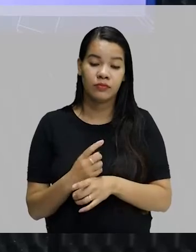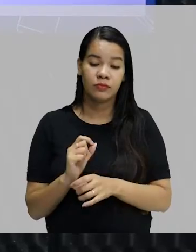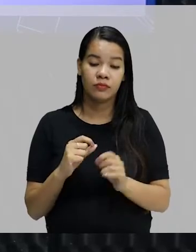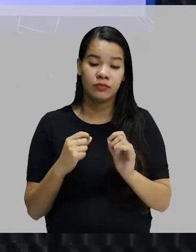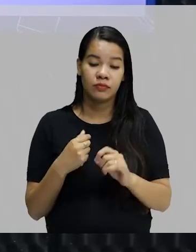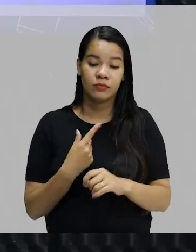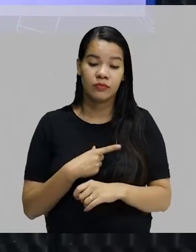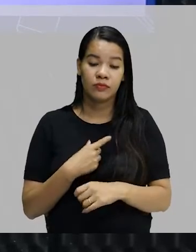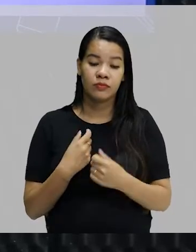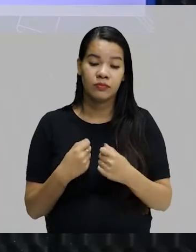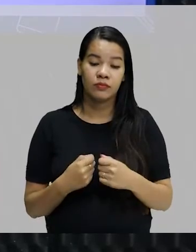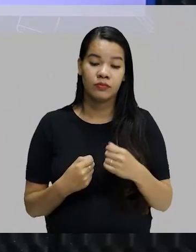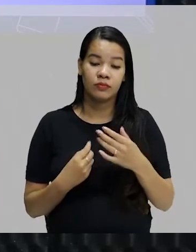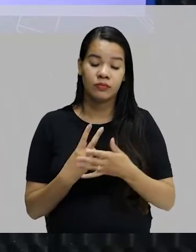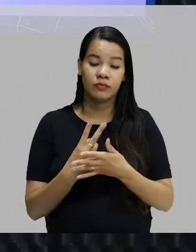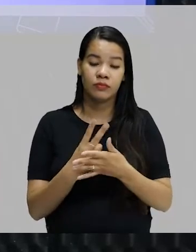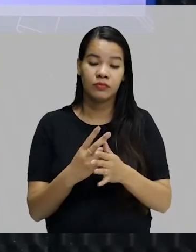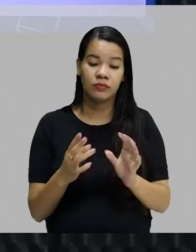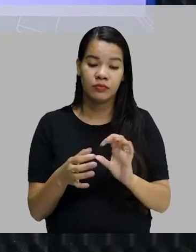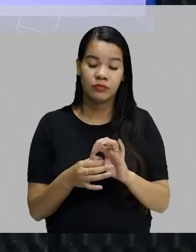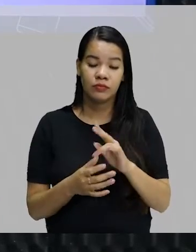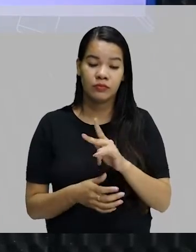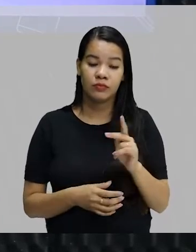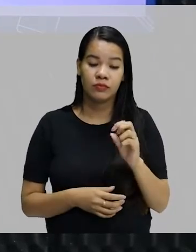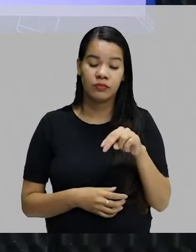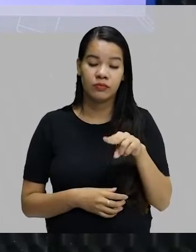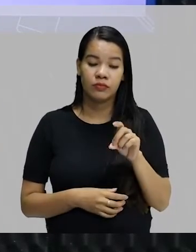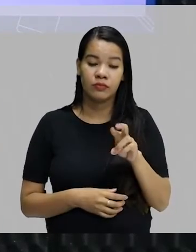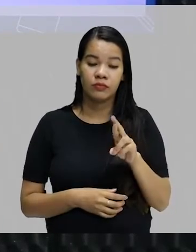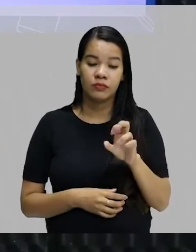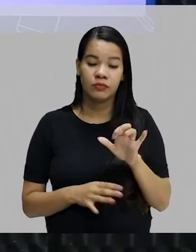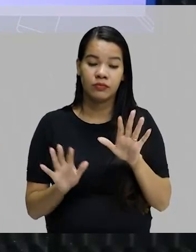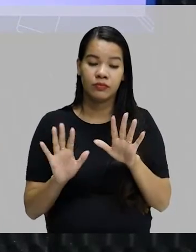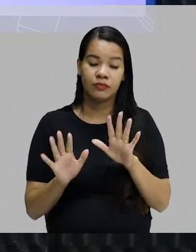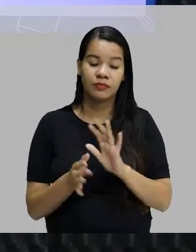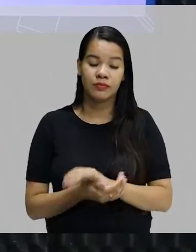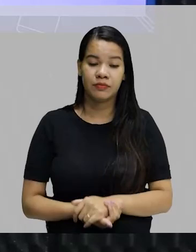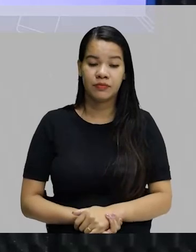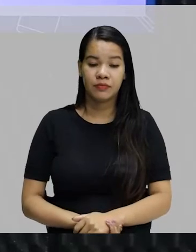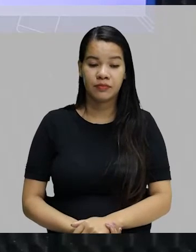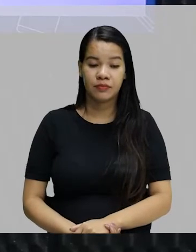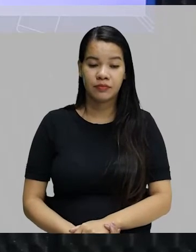e que nós possamos continuar sempre juntos. Sou André Luiz, fique conosco.